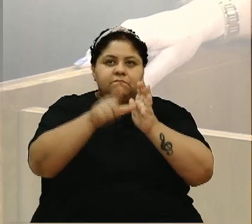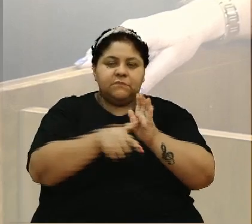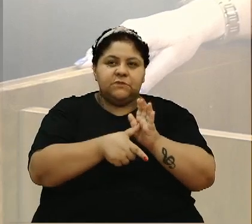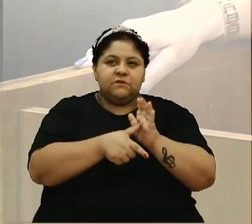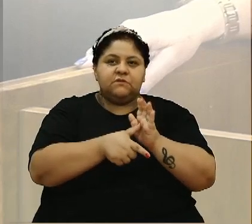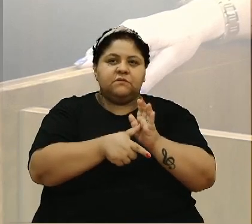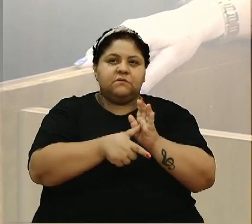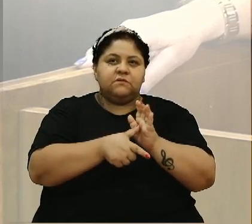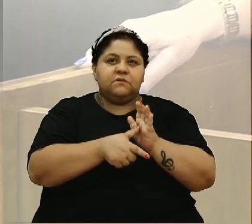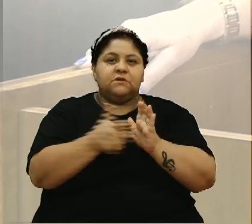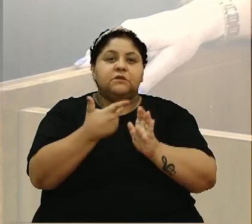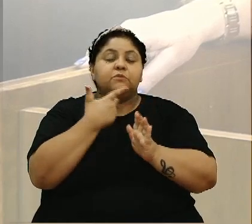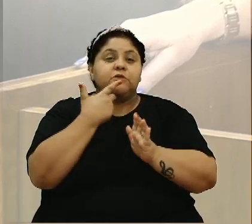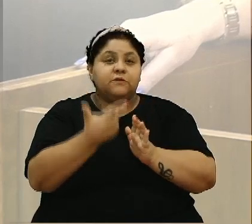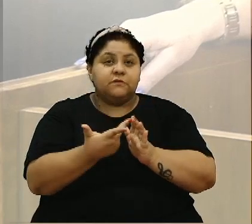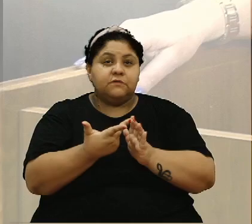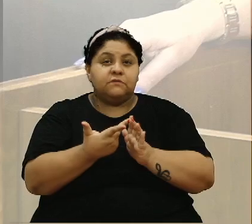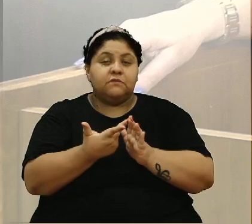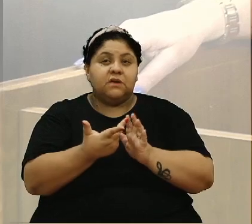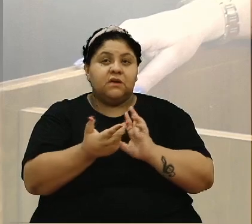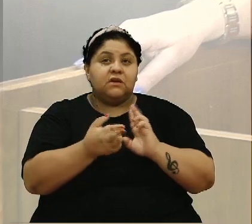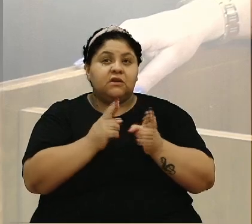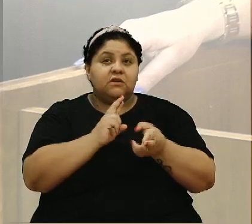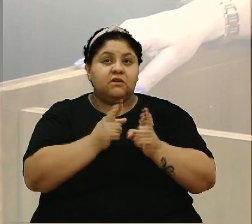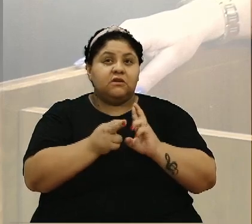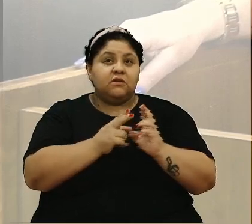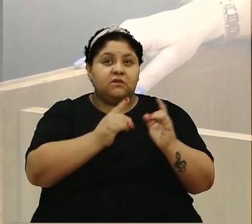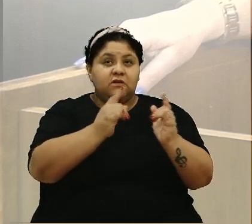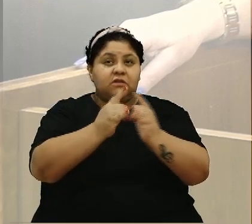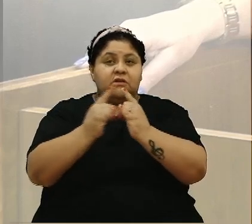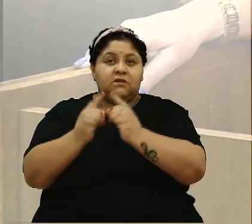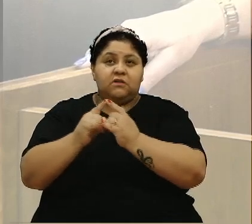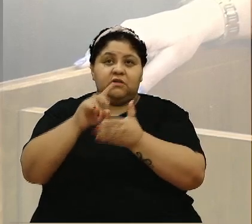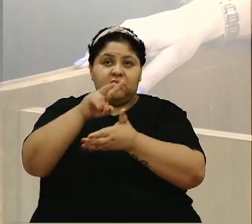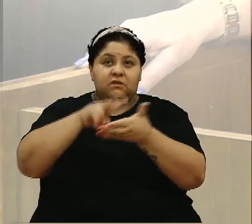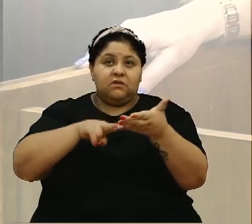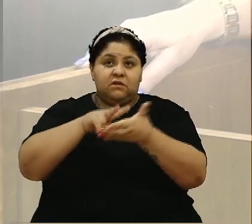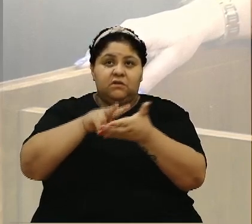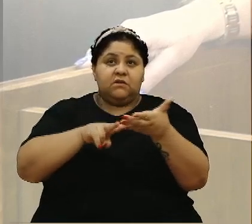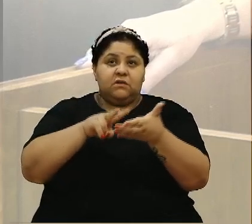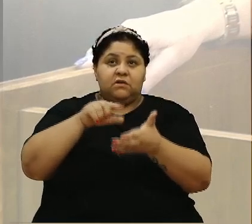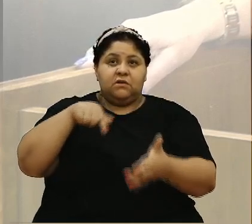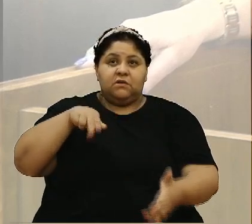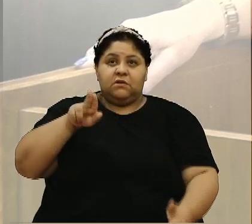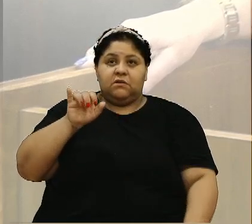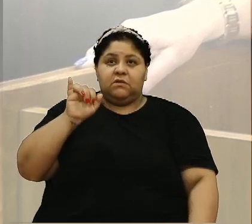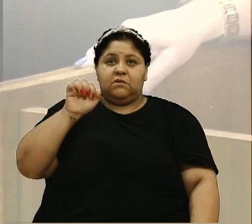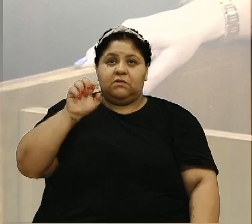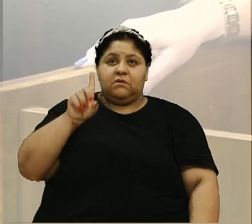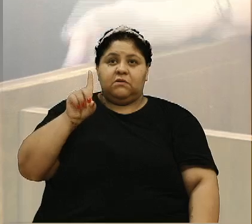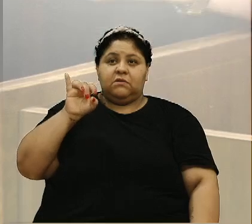farei a fala em relação ao Instituto de Leitura Quindim.